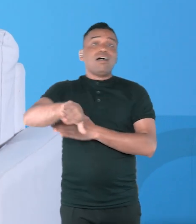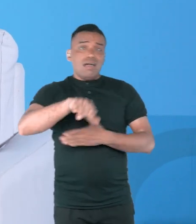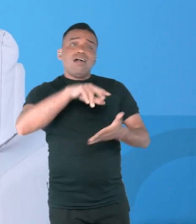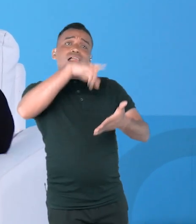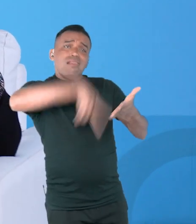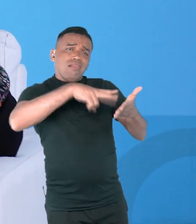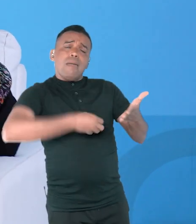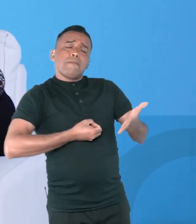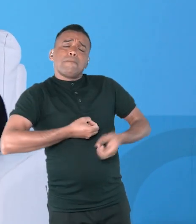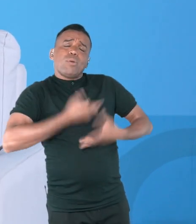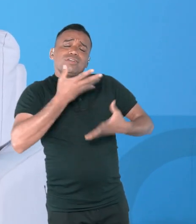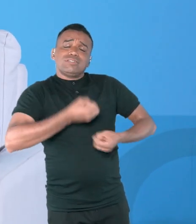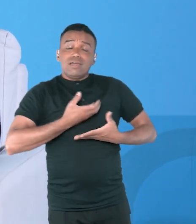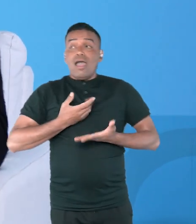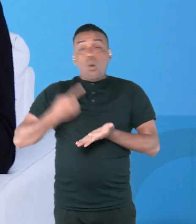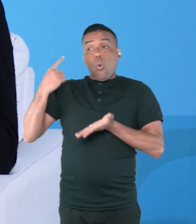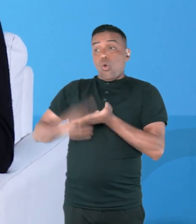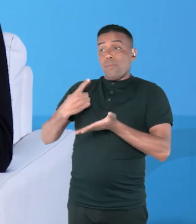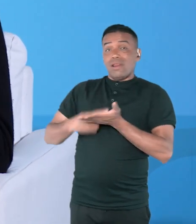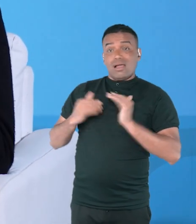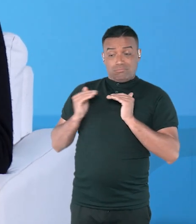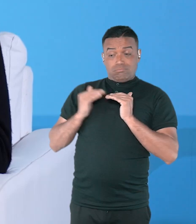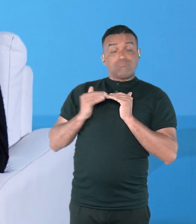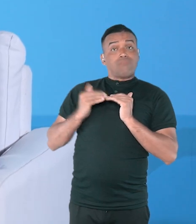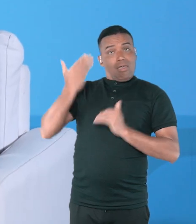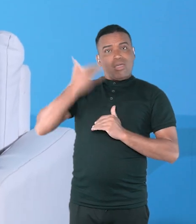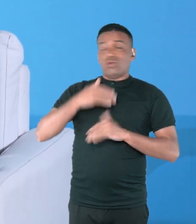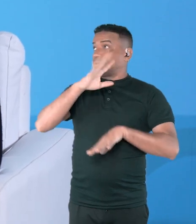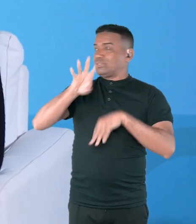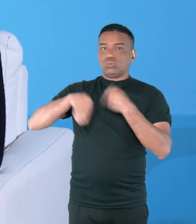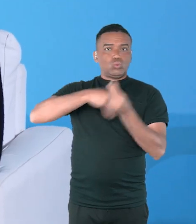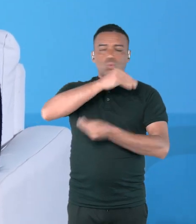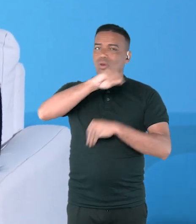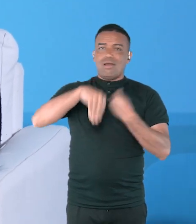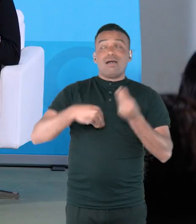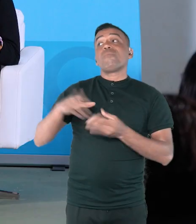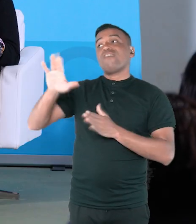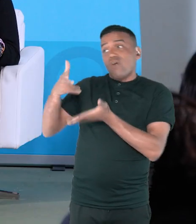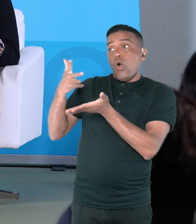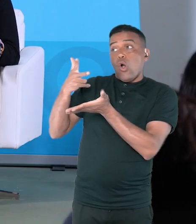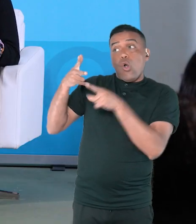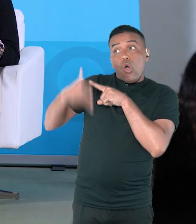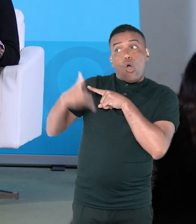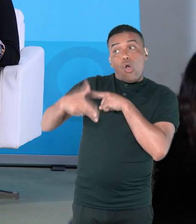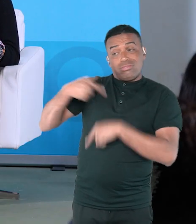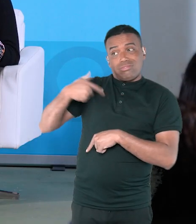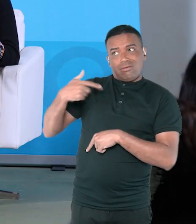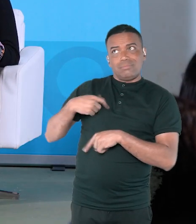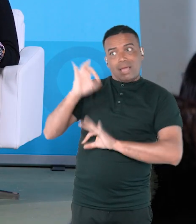poesia. Aliás, hoje em dia eu estou fazendo um trato comigo mesmo. Já vou dar a dica aqui, estou misturando tudo, tá, Afonso? Me corta,